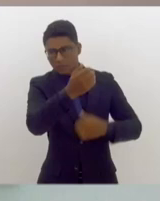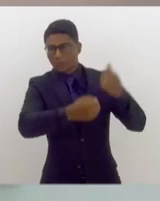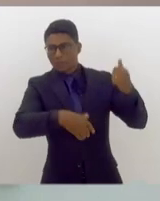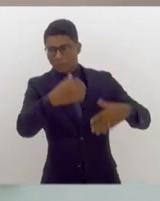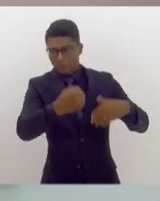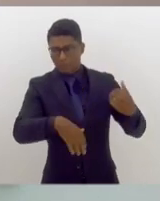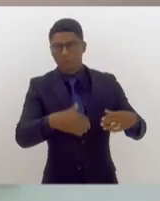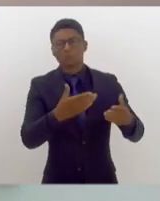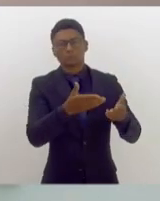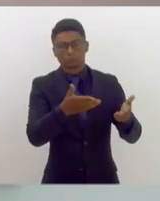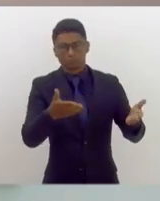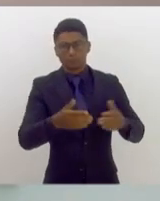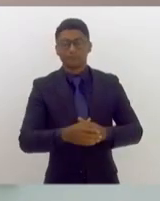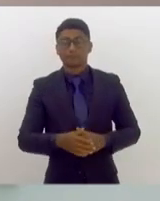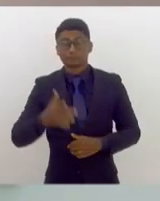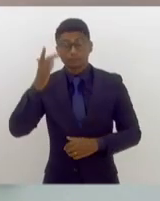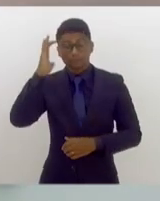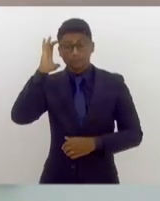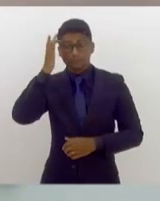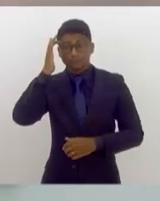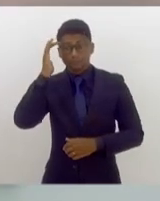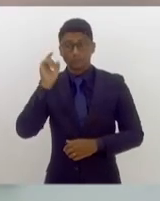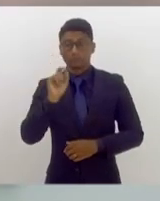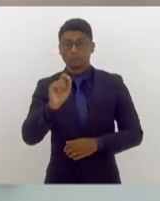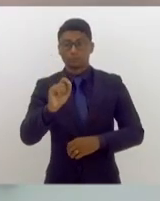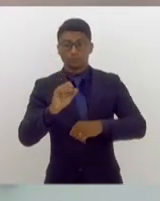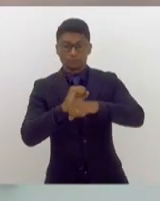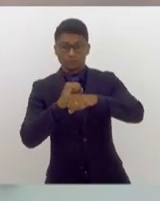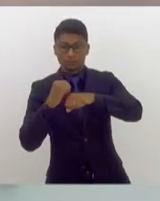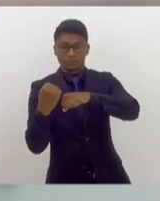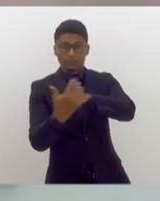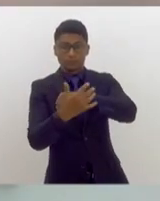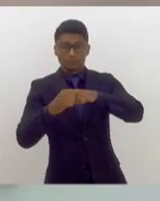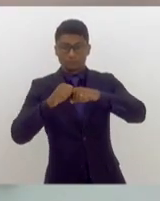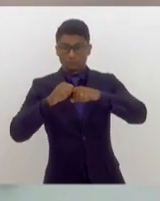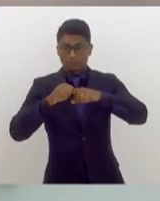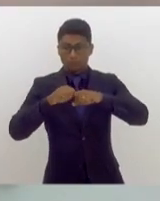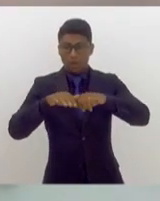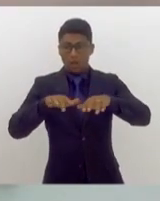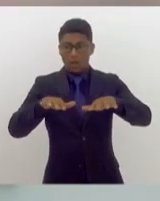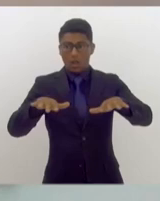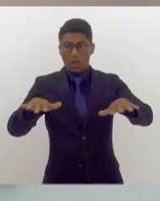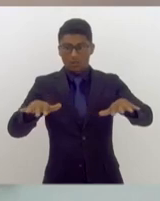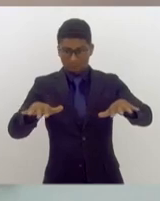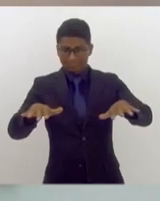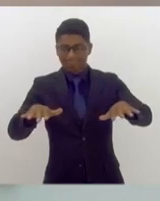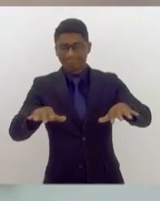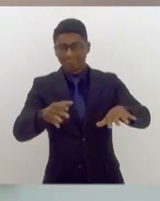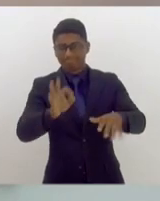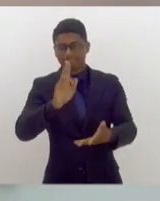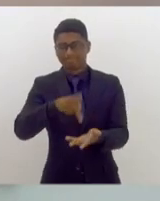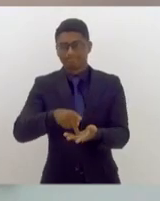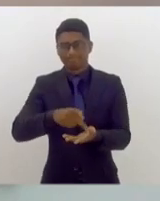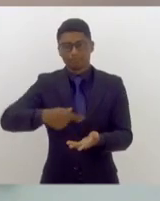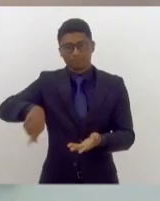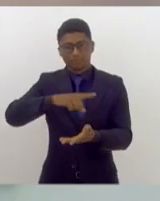manifestaram aqui, né, acho que a pandemia é um marco que tem que participar efetivamente da nossa